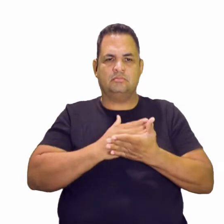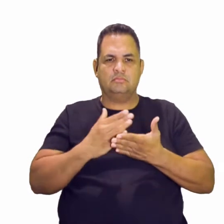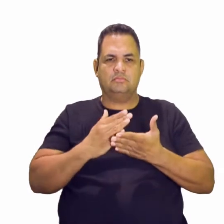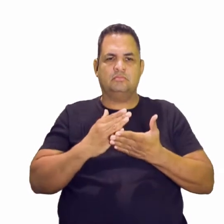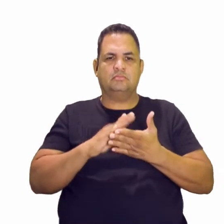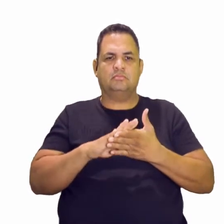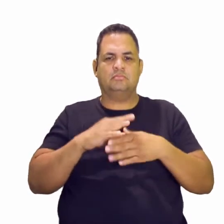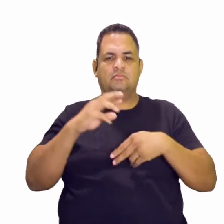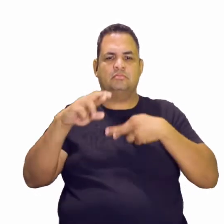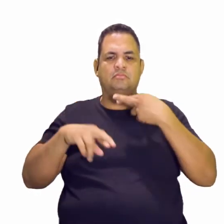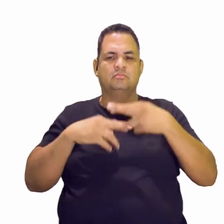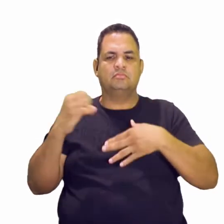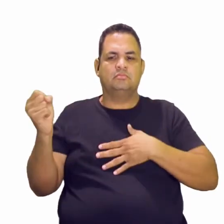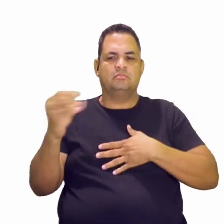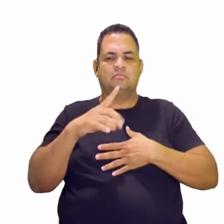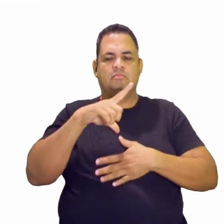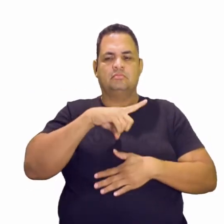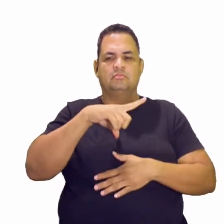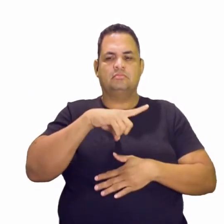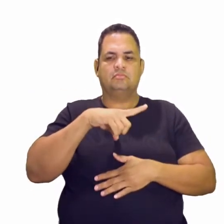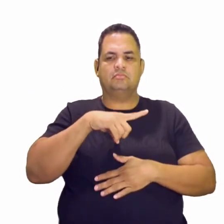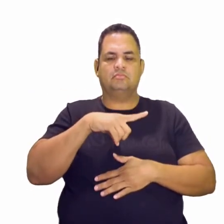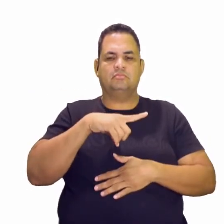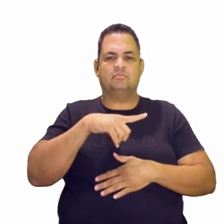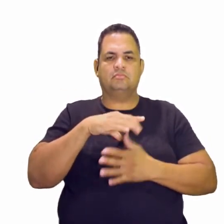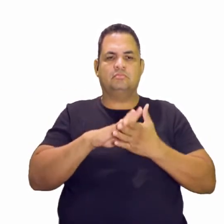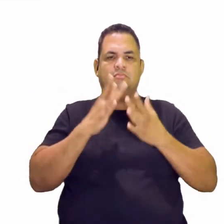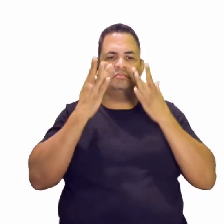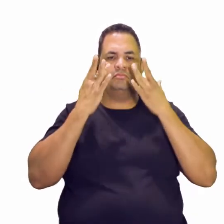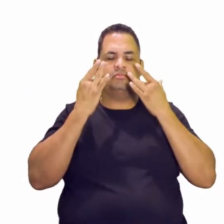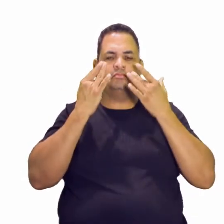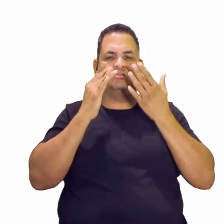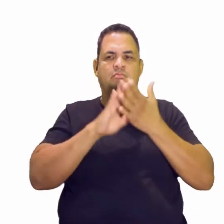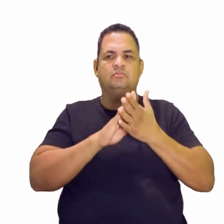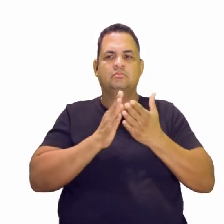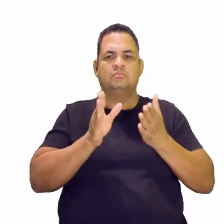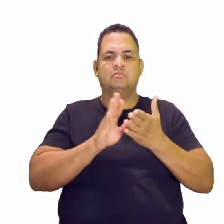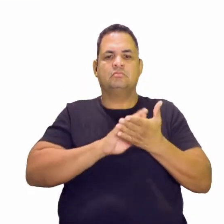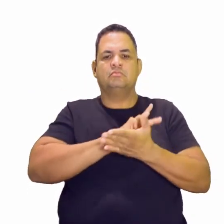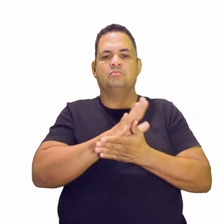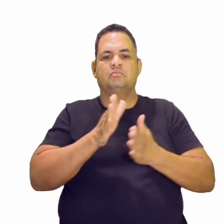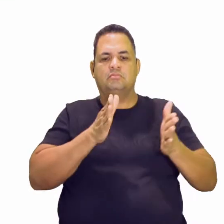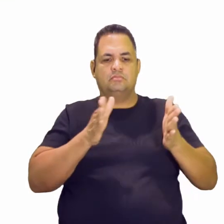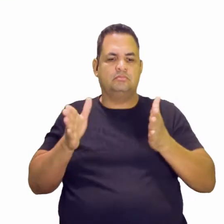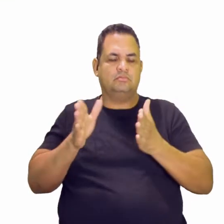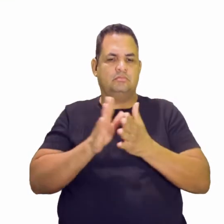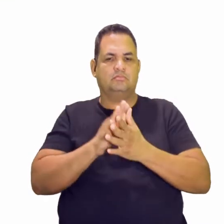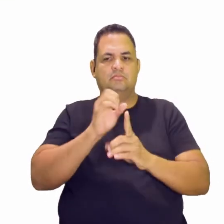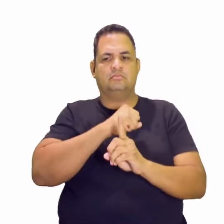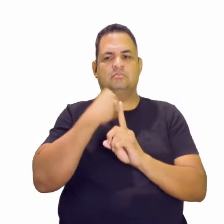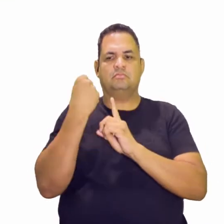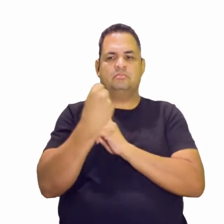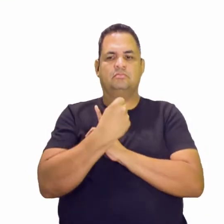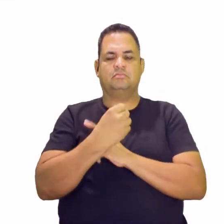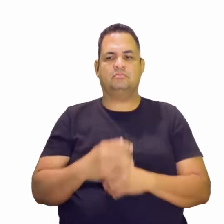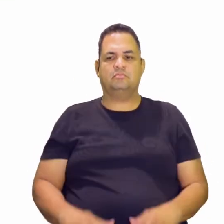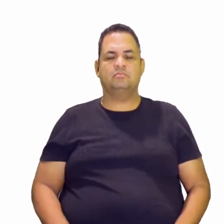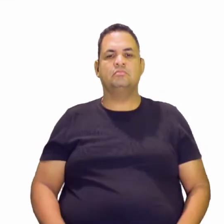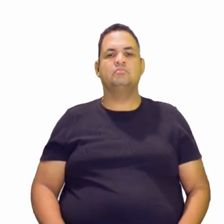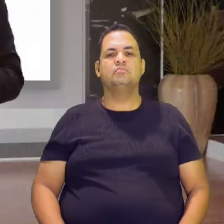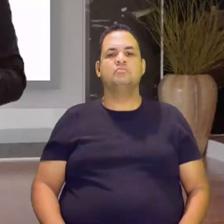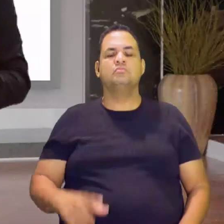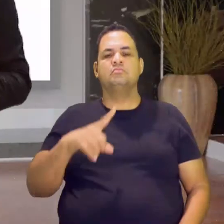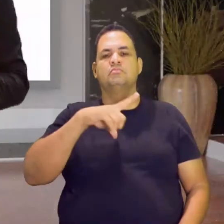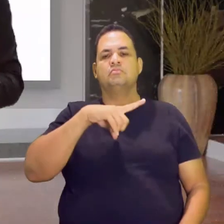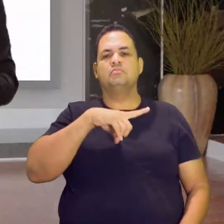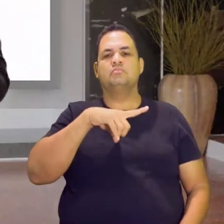do Renascimento. É claro que tivemos o teatro em vários períodos da sociedade, certo? Tivemos